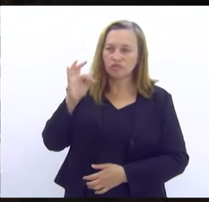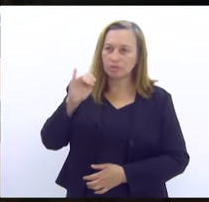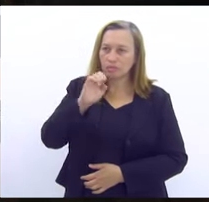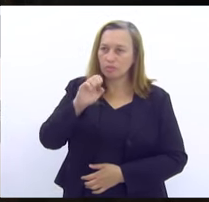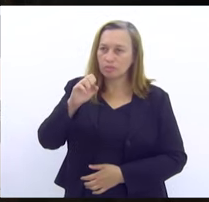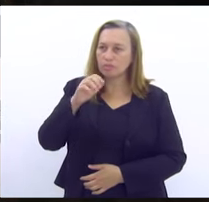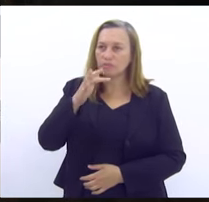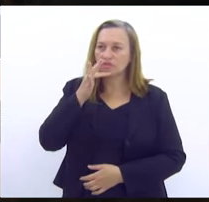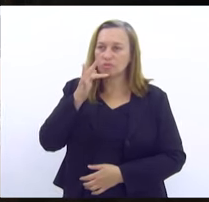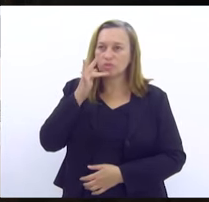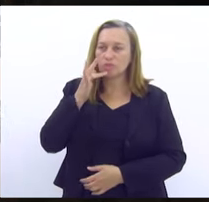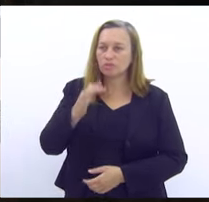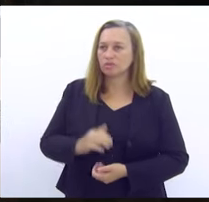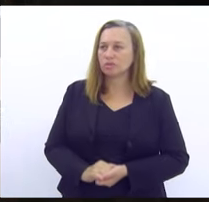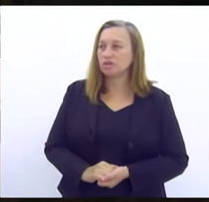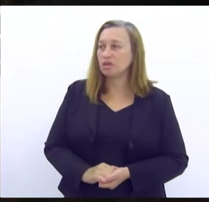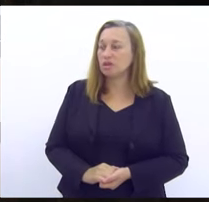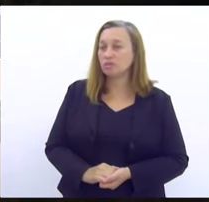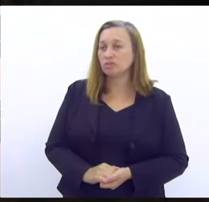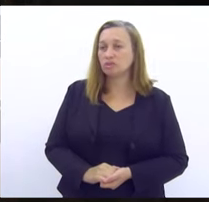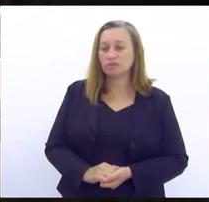Pobel.